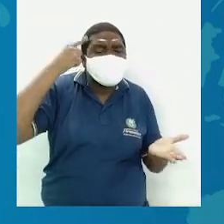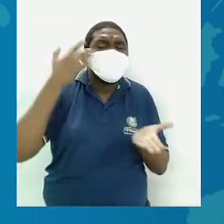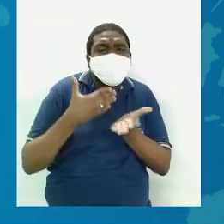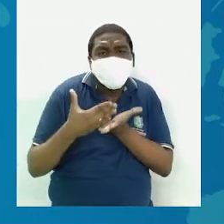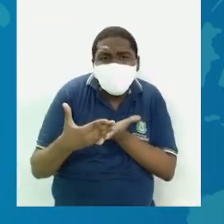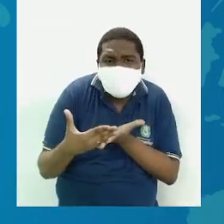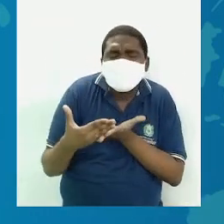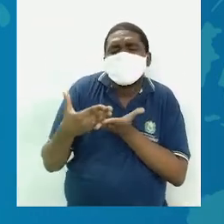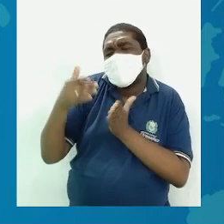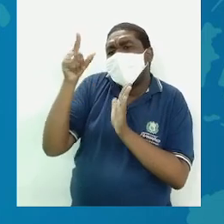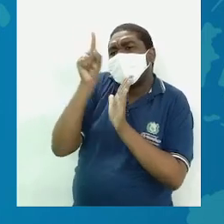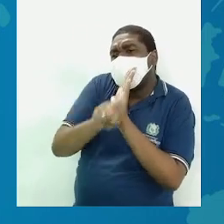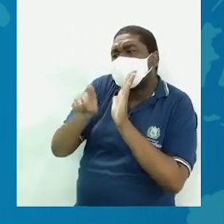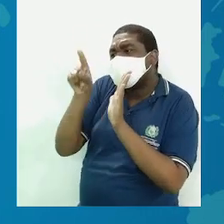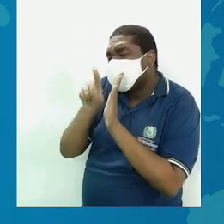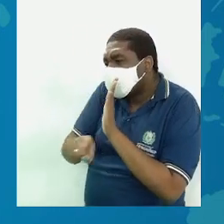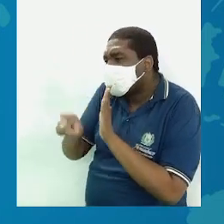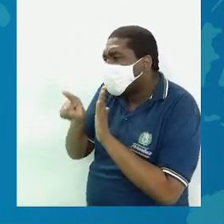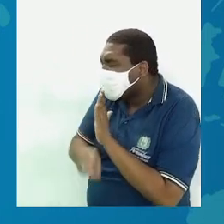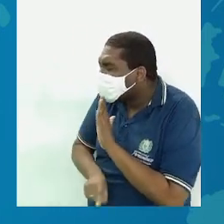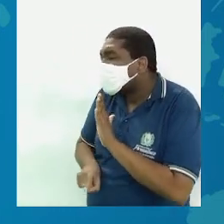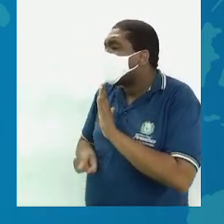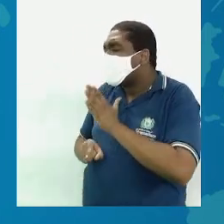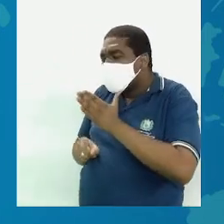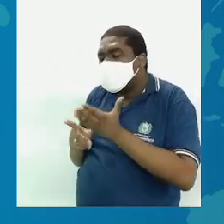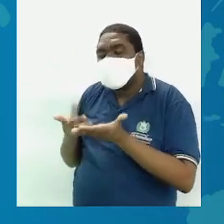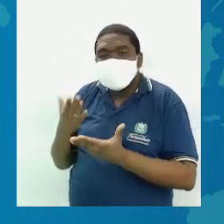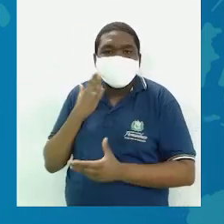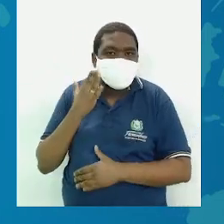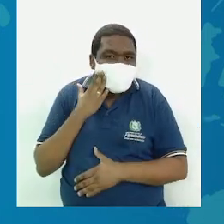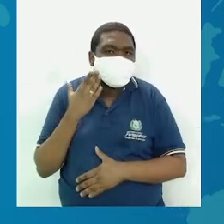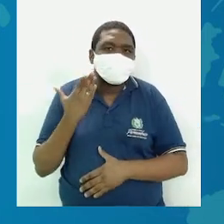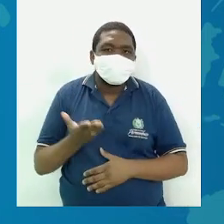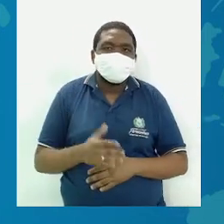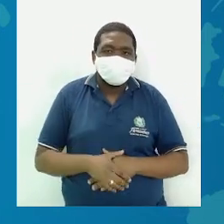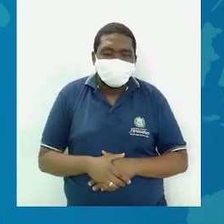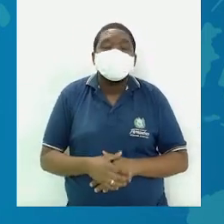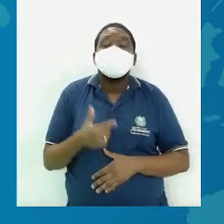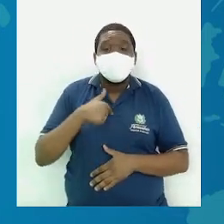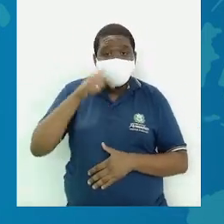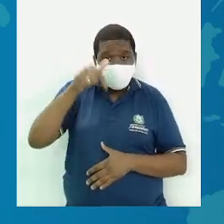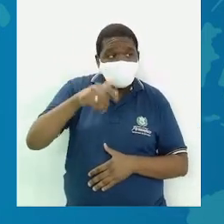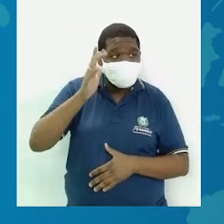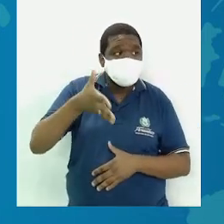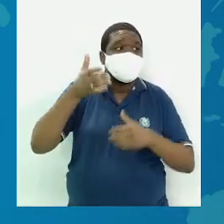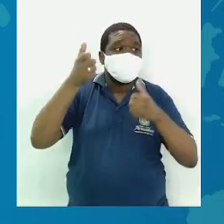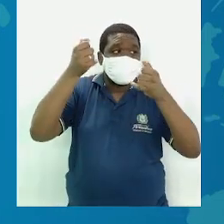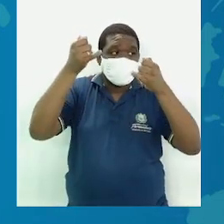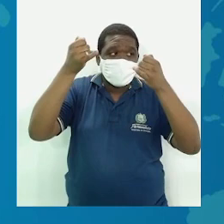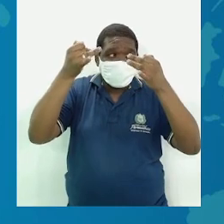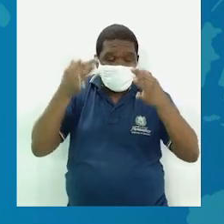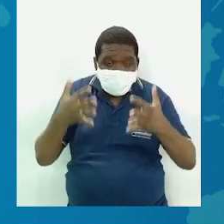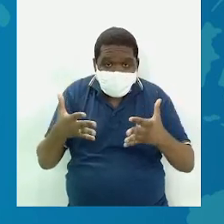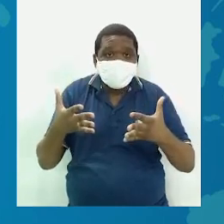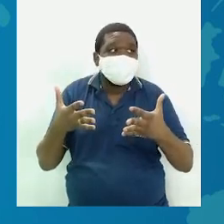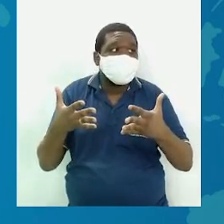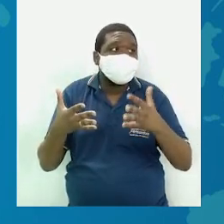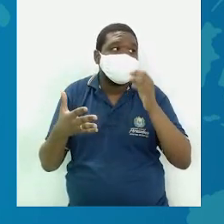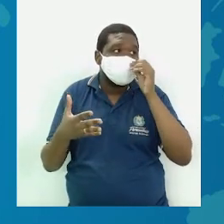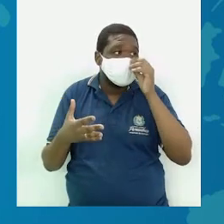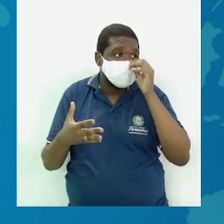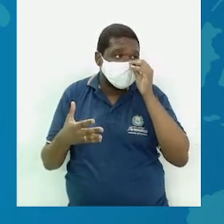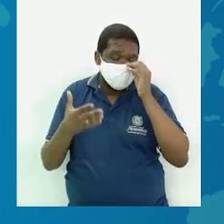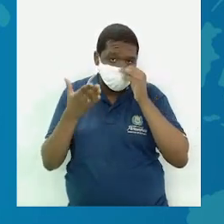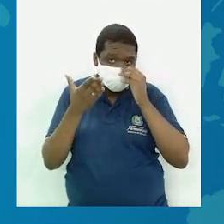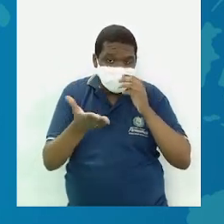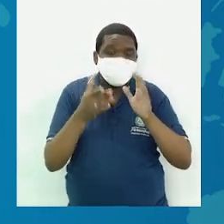a questionar. Lembrem-se que eu já falei aqui nas nossas aulas que o questionamento, ou seja, as